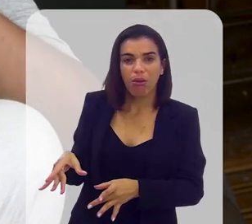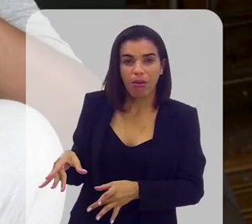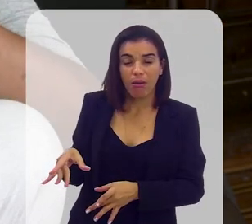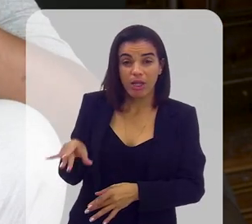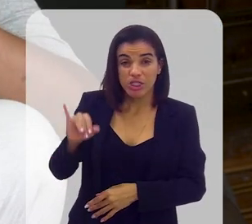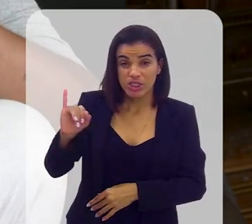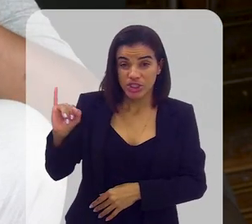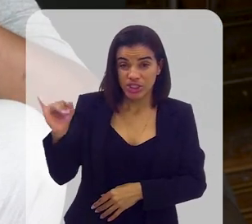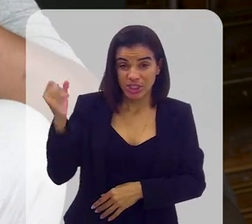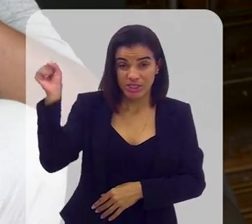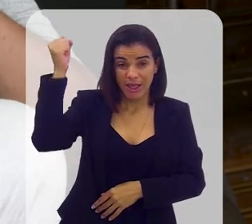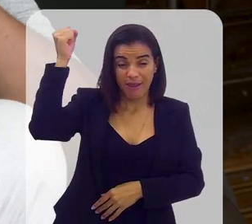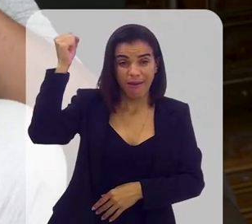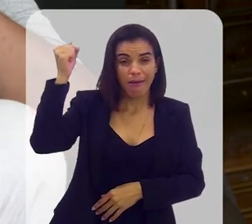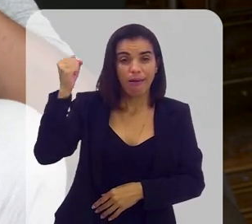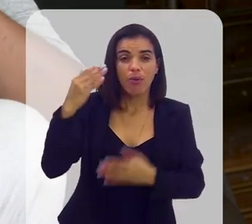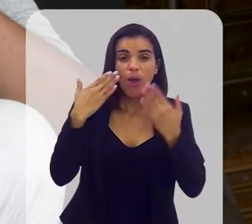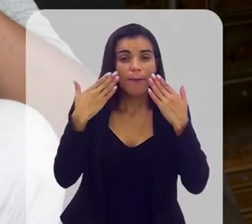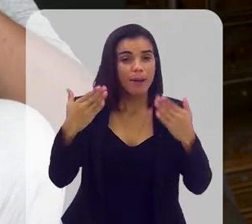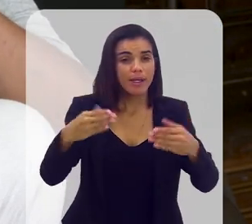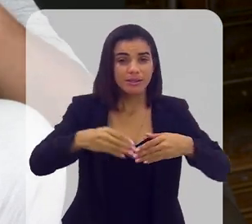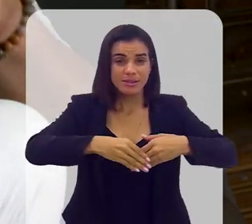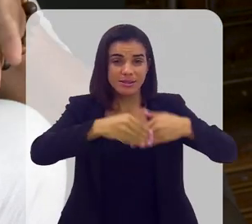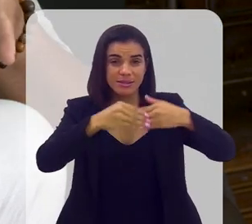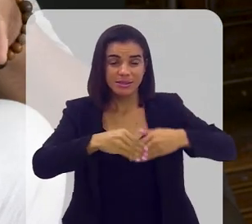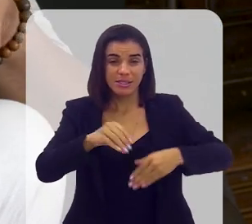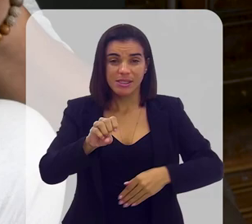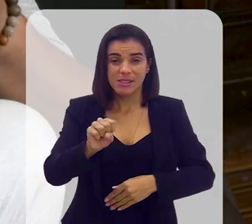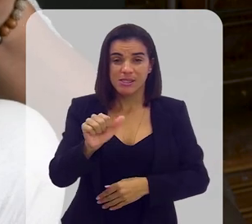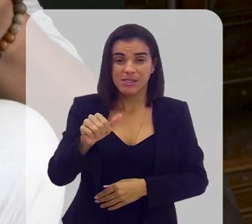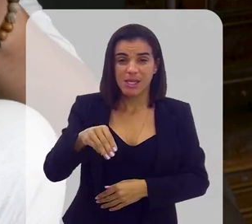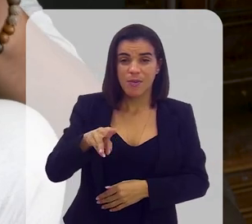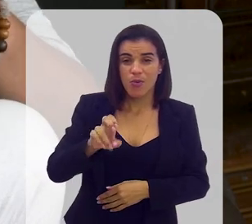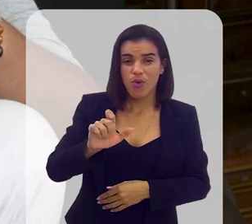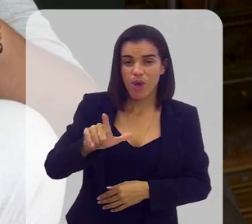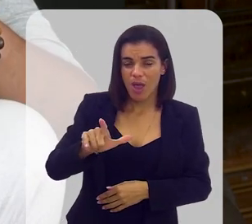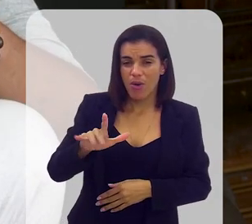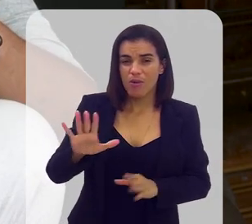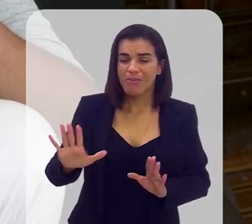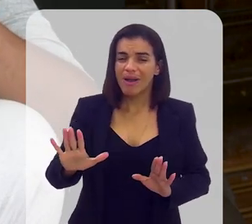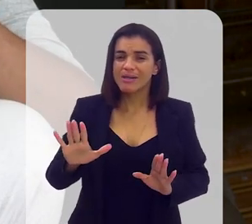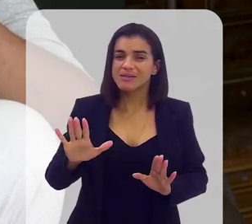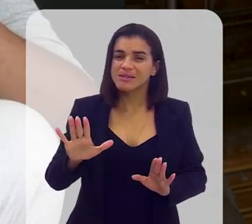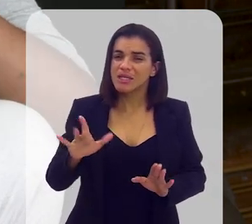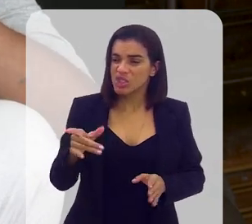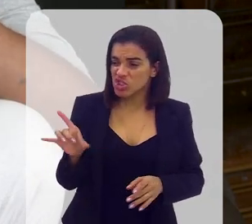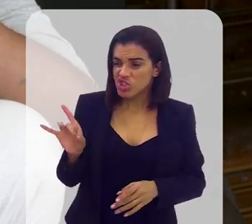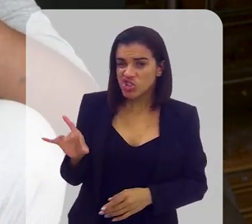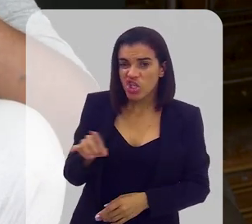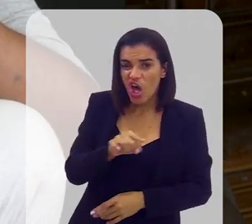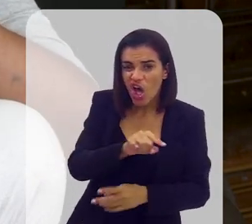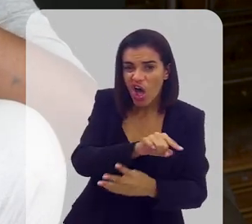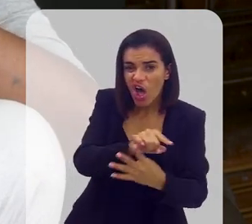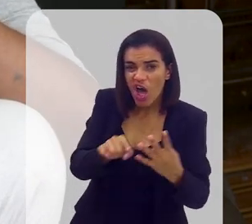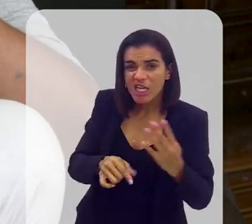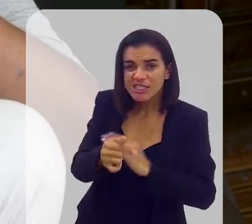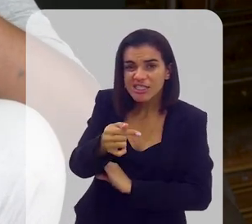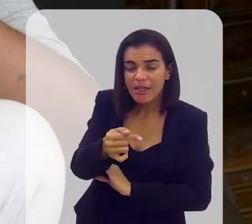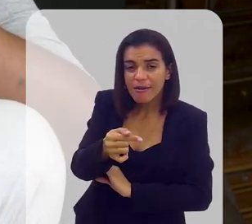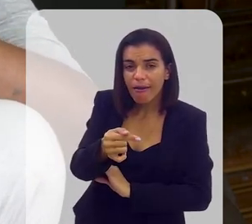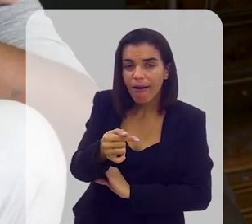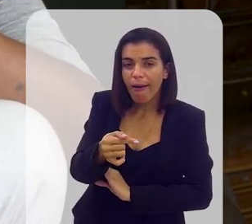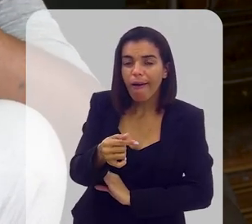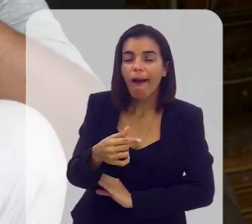não apresenta Samuel Davi. E quando então Davi indaga ele, mas só tem esses. Aí ele